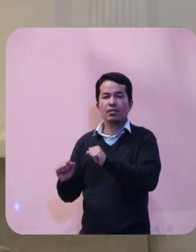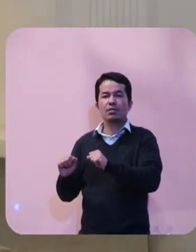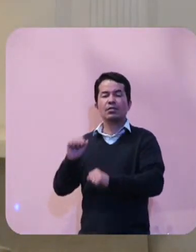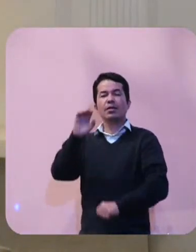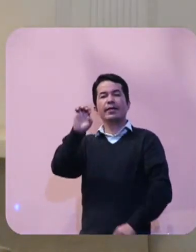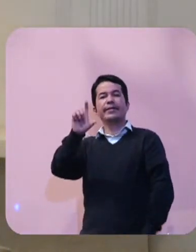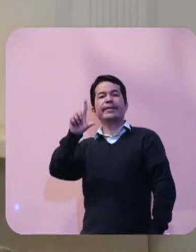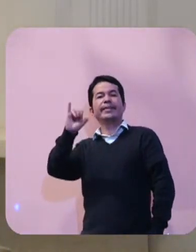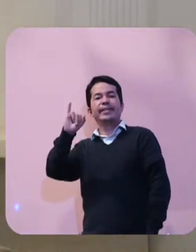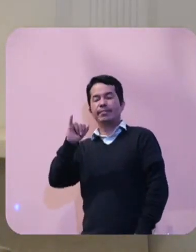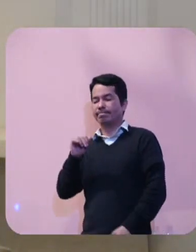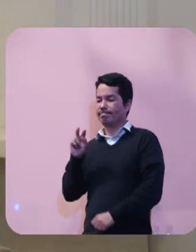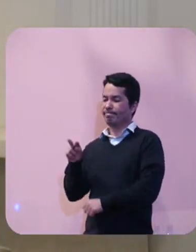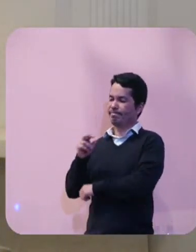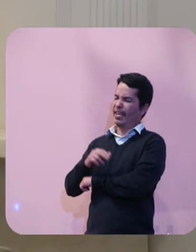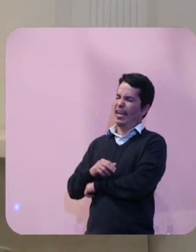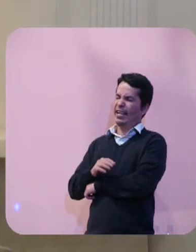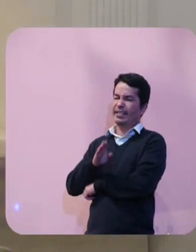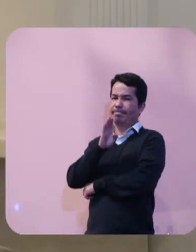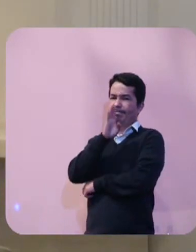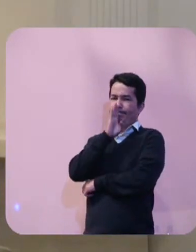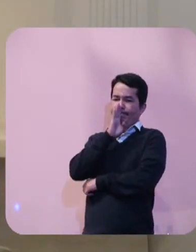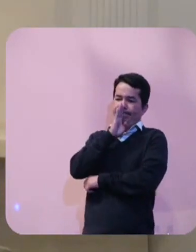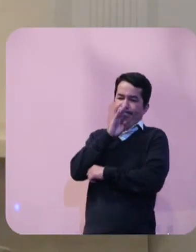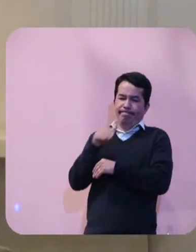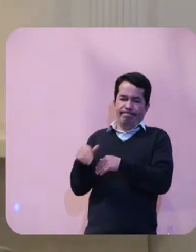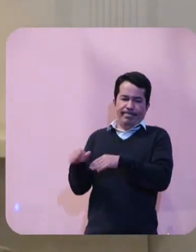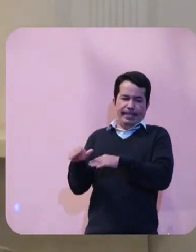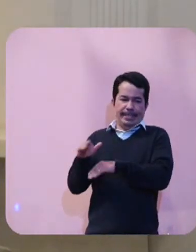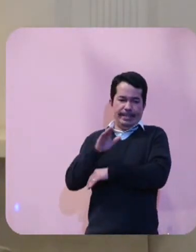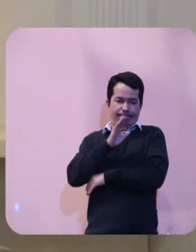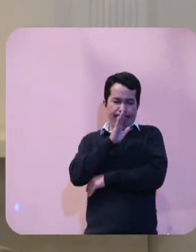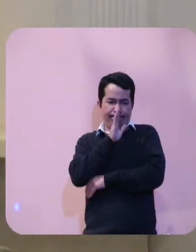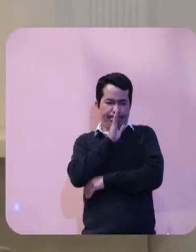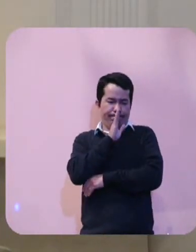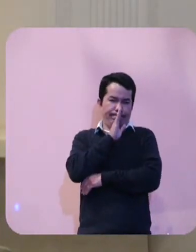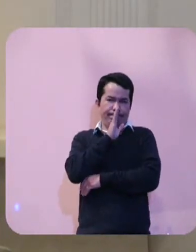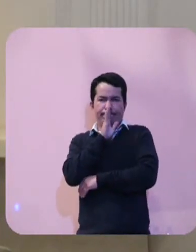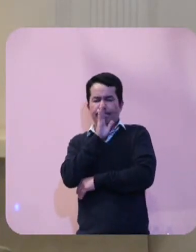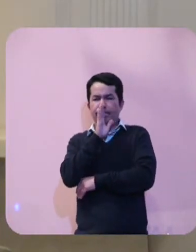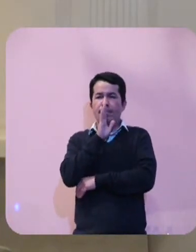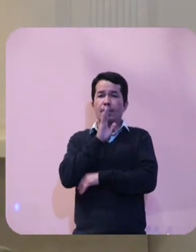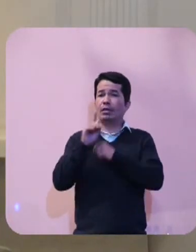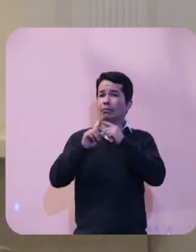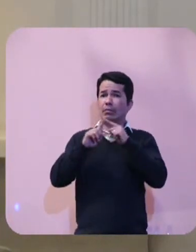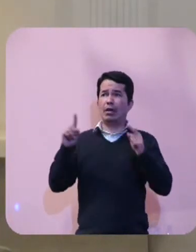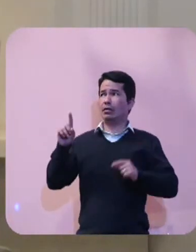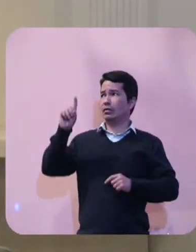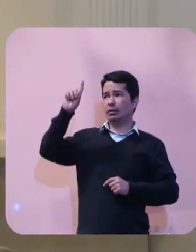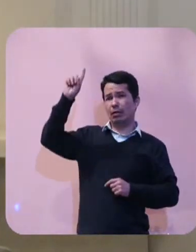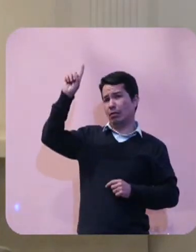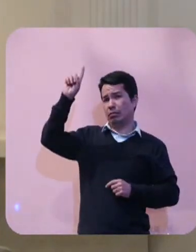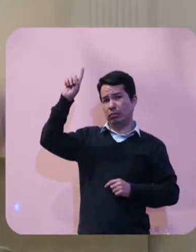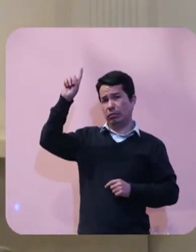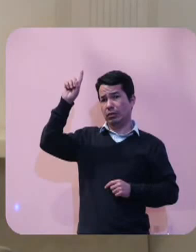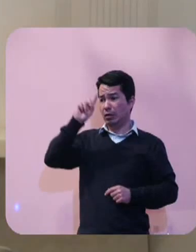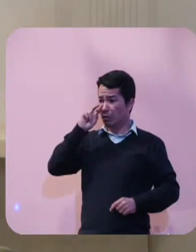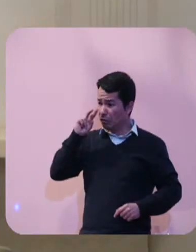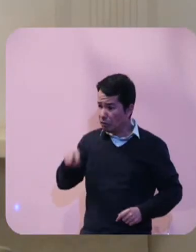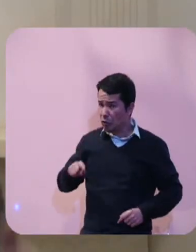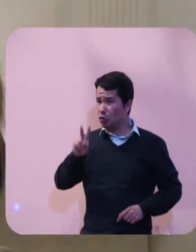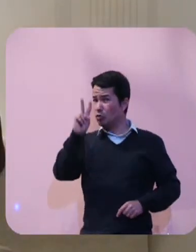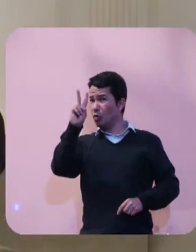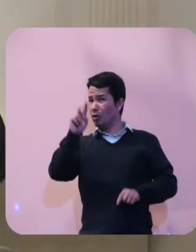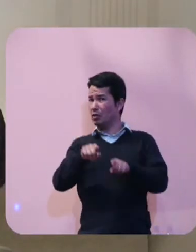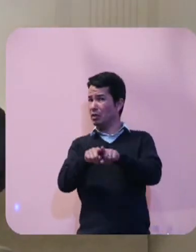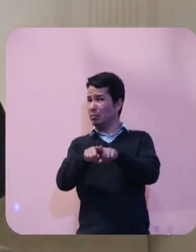calou. Ele foi omisso. E Deus teve que julgar Eli e os seus